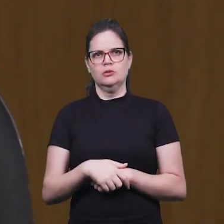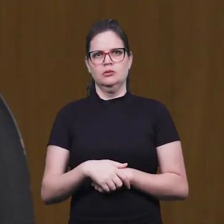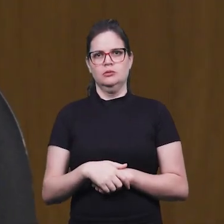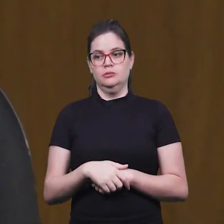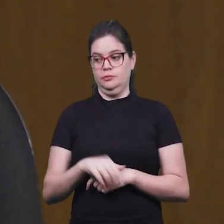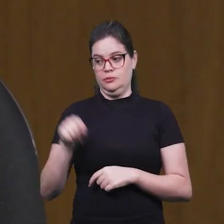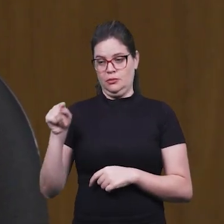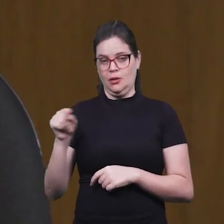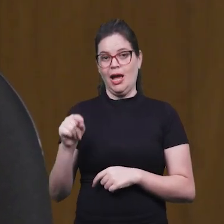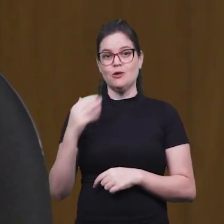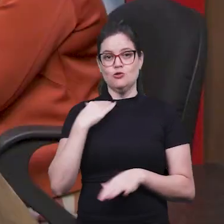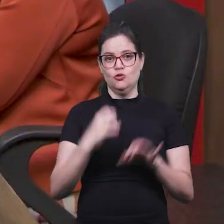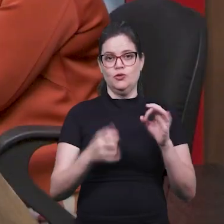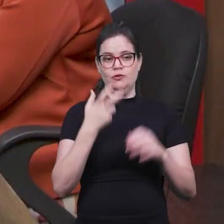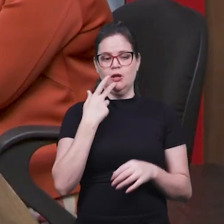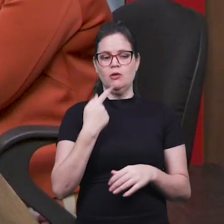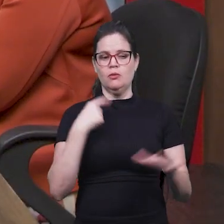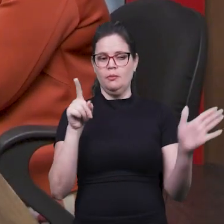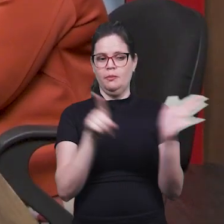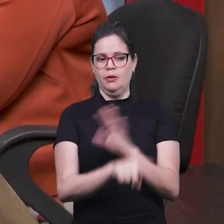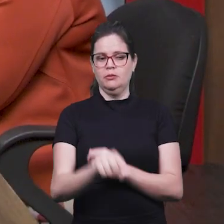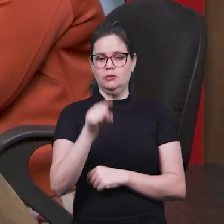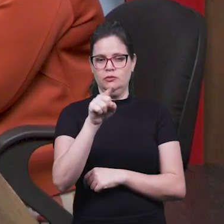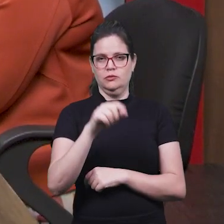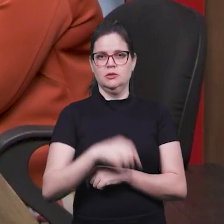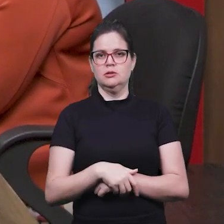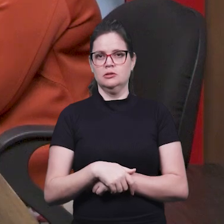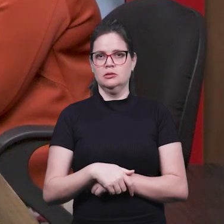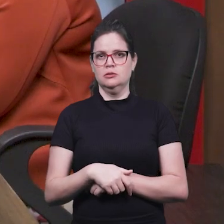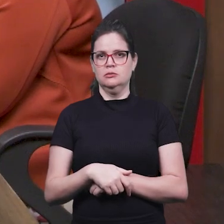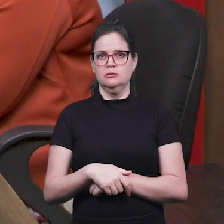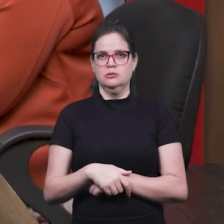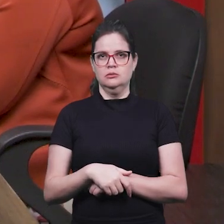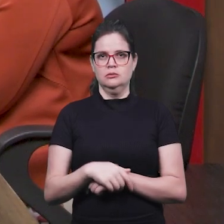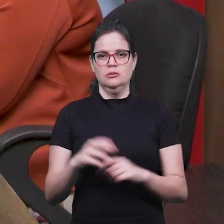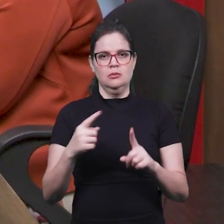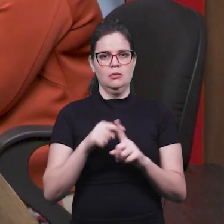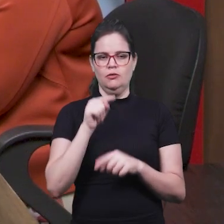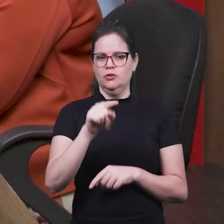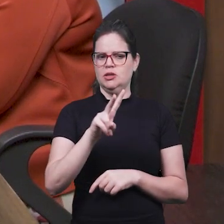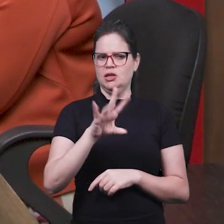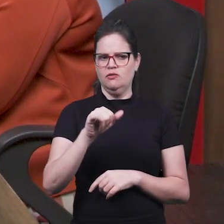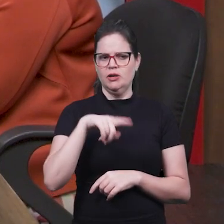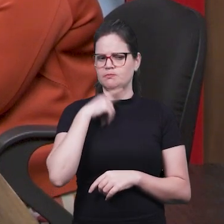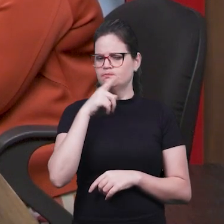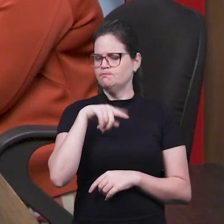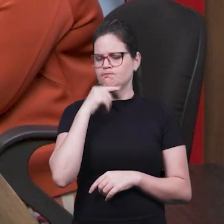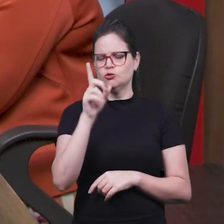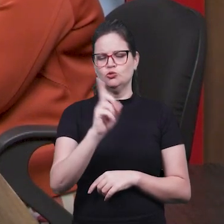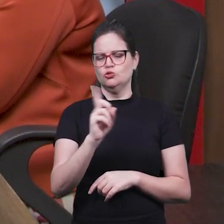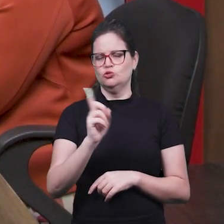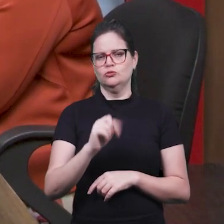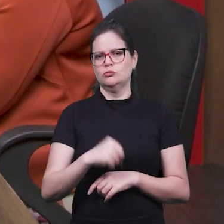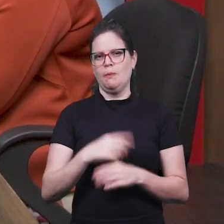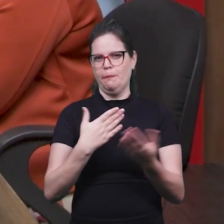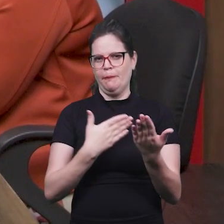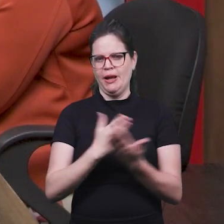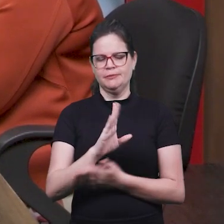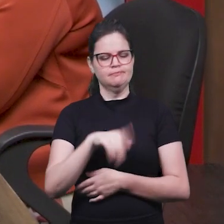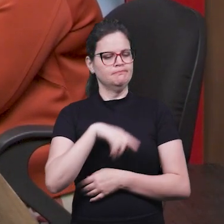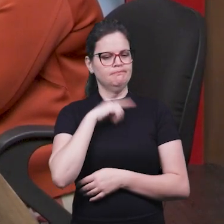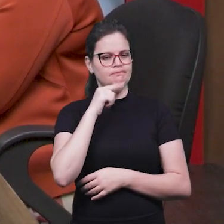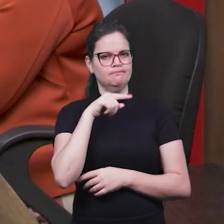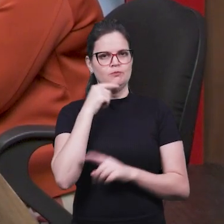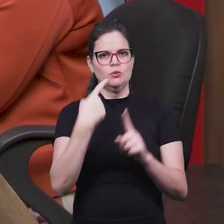mim, mas que provavelmente eu não conseguiria entrar, porque eu já estava com